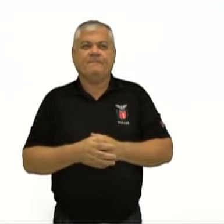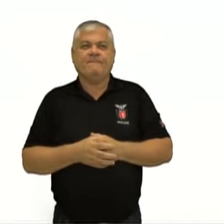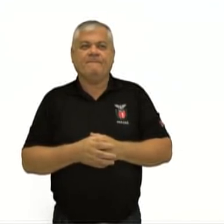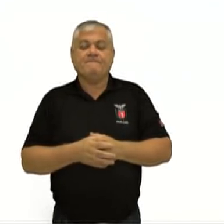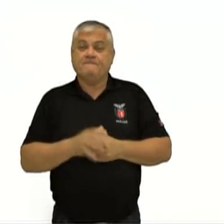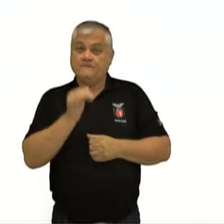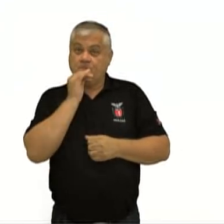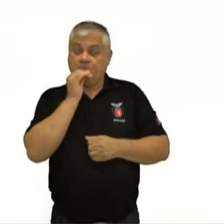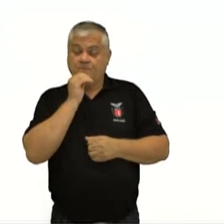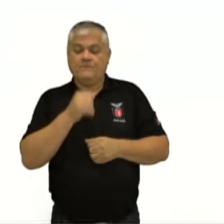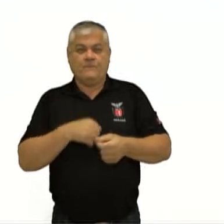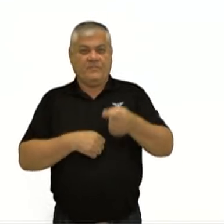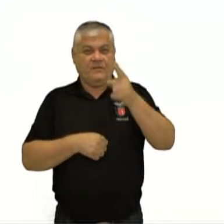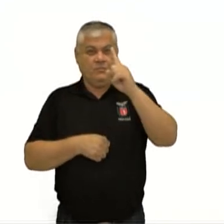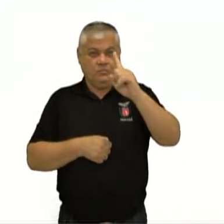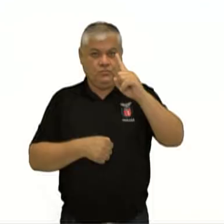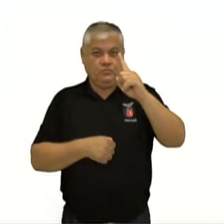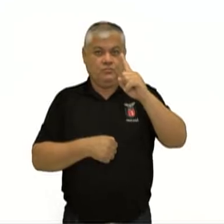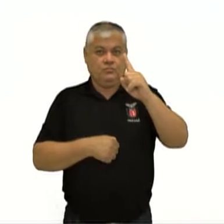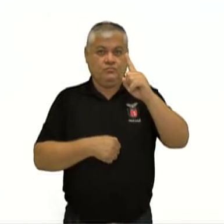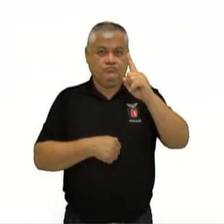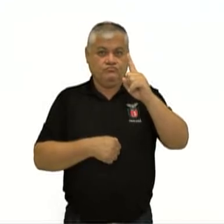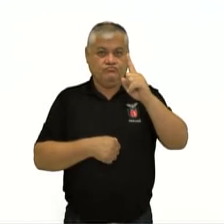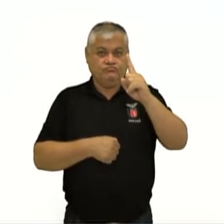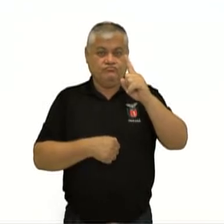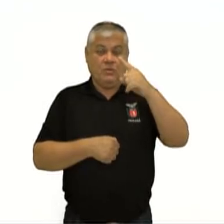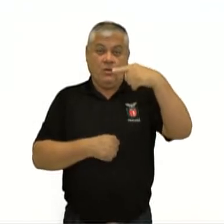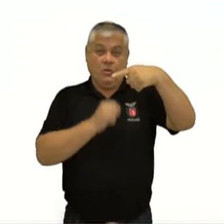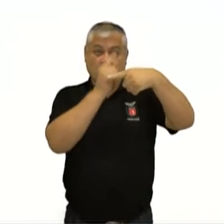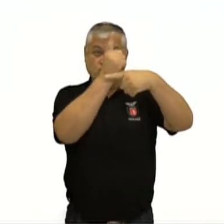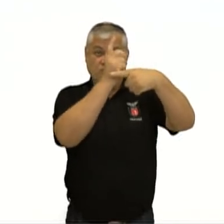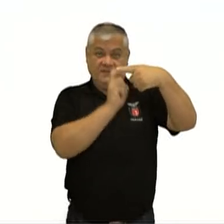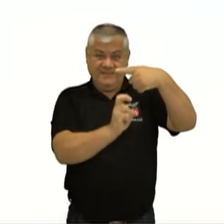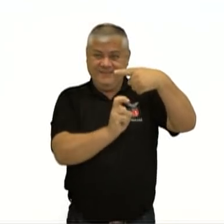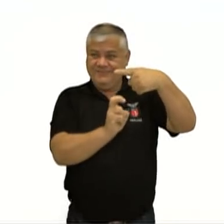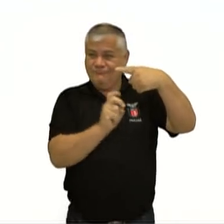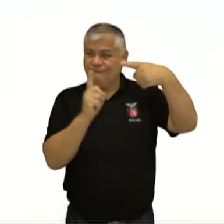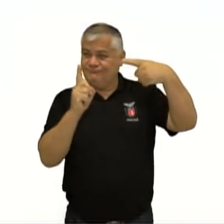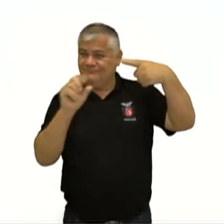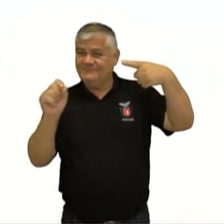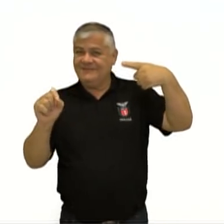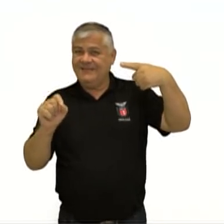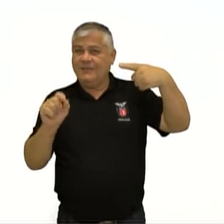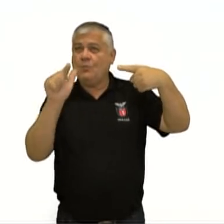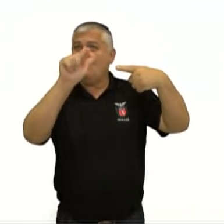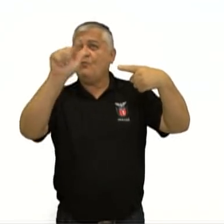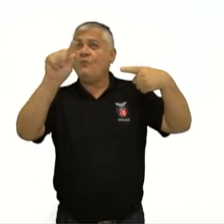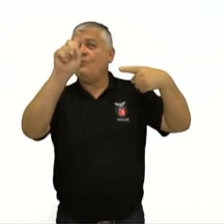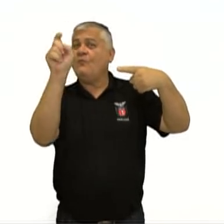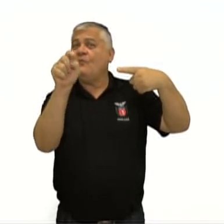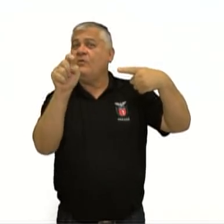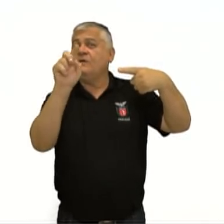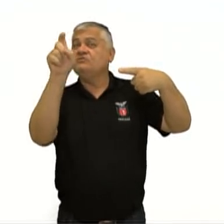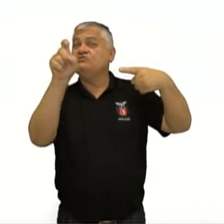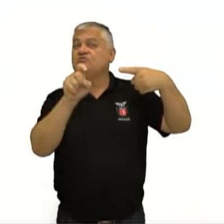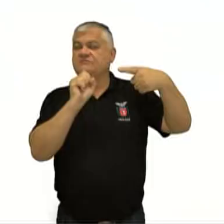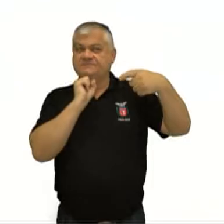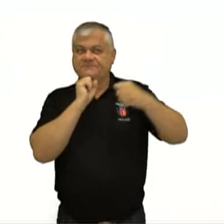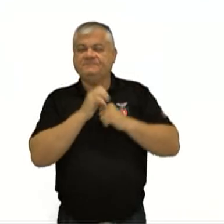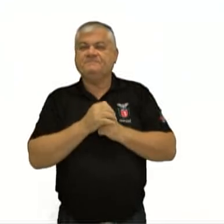Então, eu quero achar um denominador 100, quero uma fração equivalente com um denominador 100. Tá? Como é que eu vou